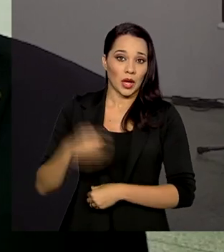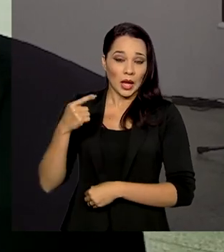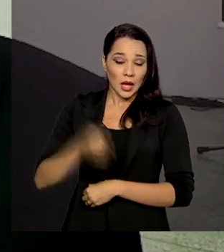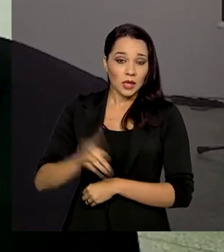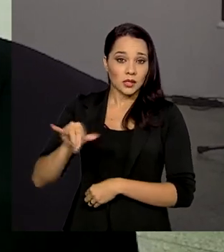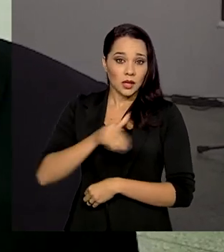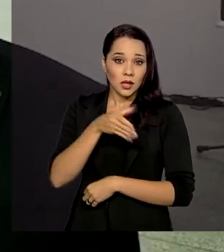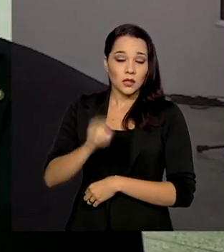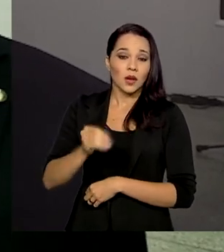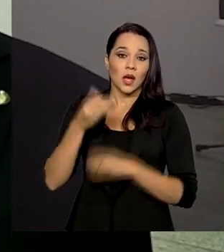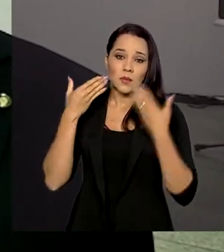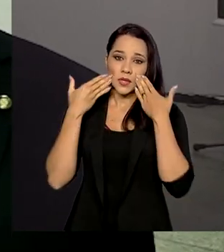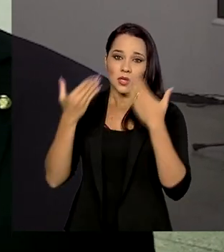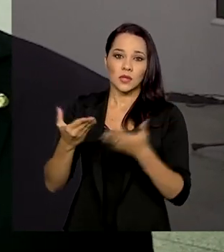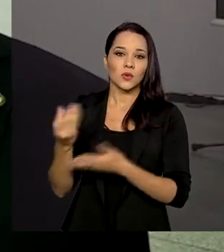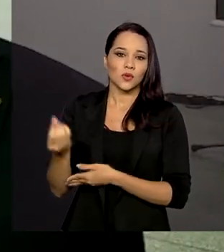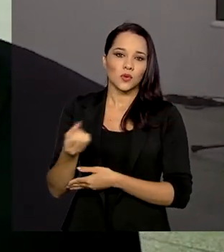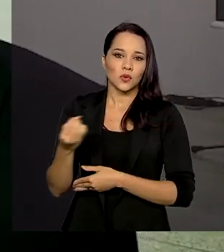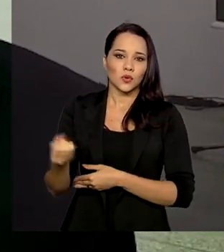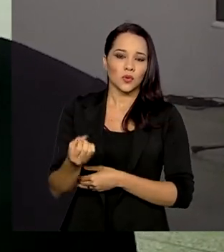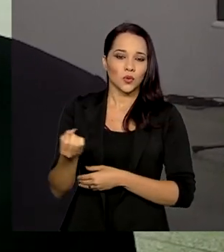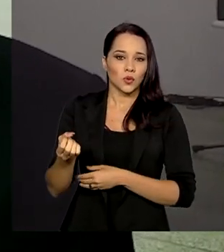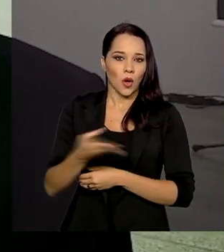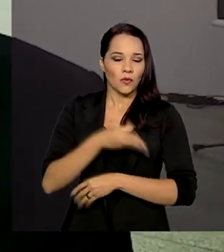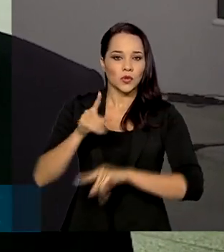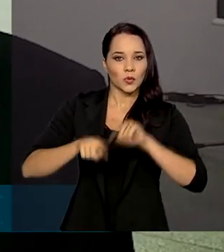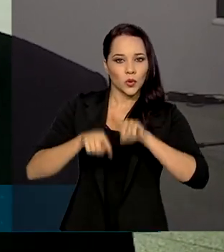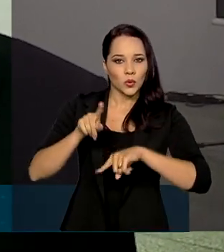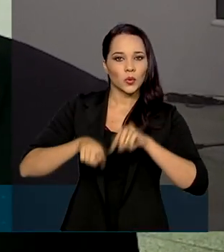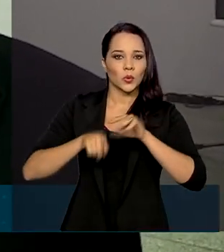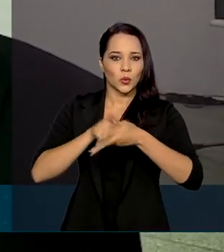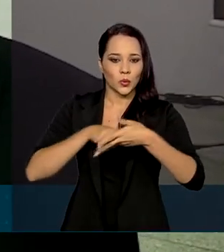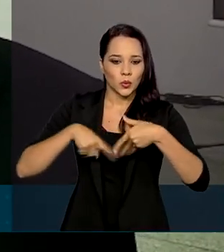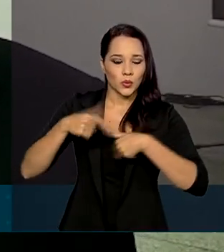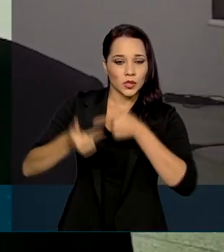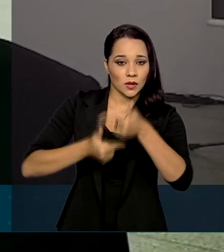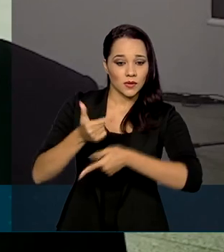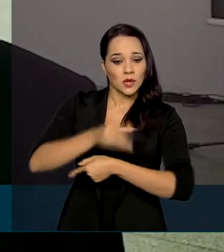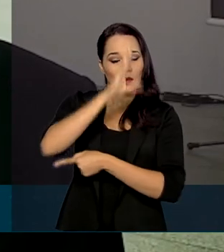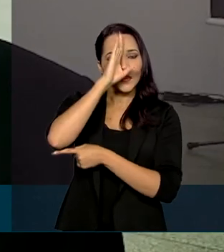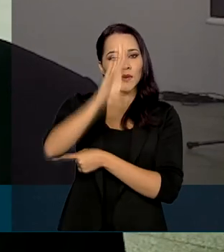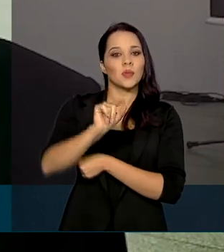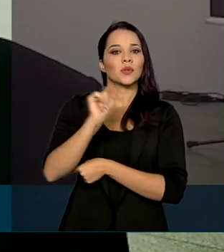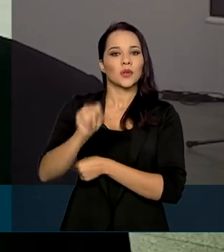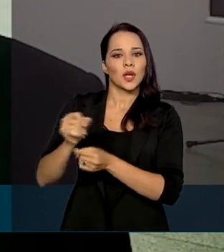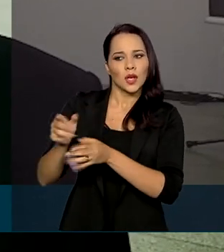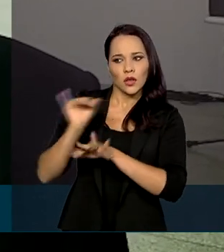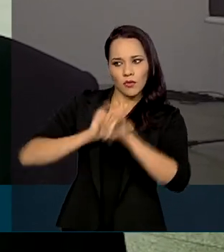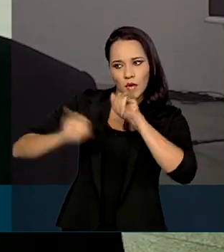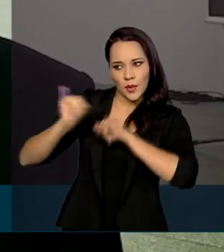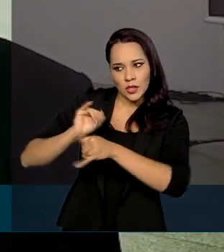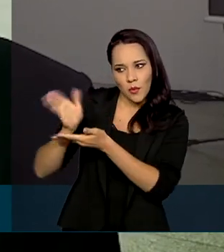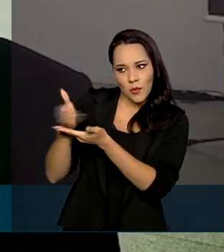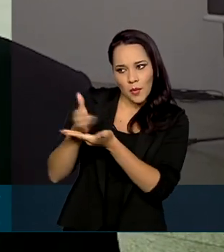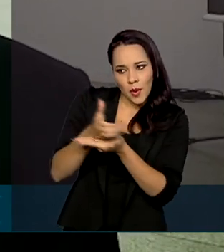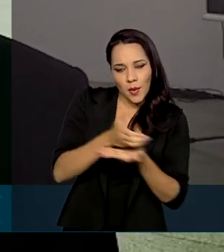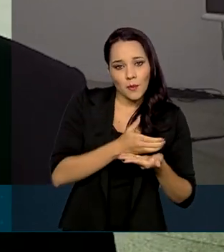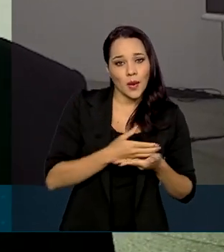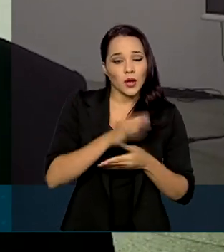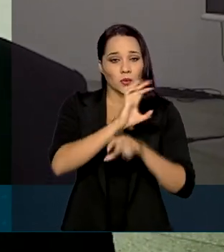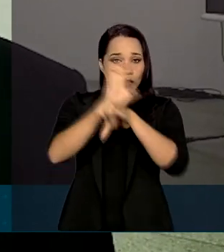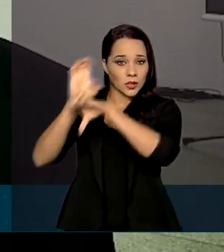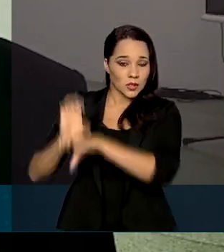atores, a apresentação de nossos produtos e serviços e, especialmente, coletando dados dos nossos